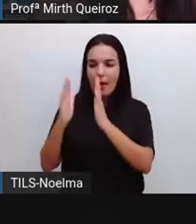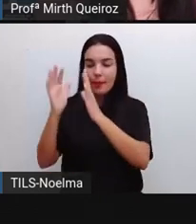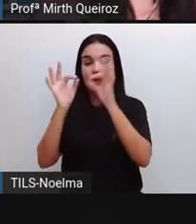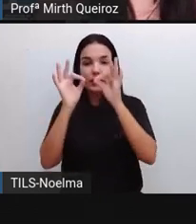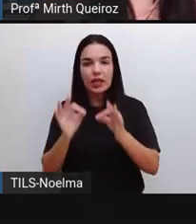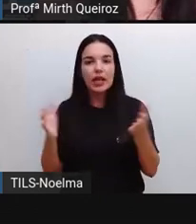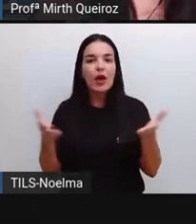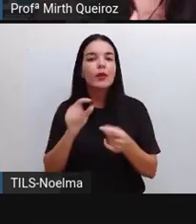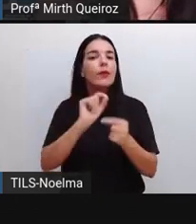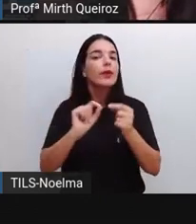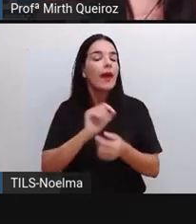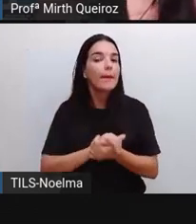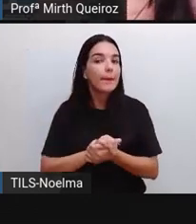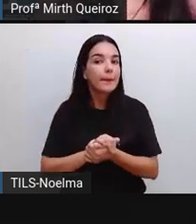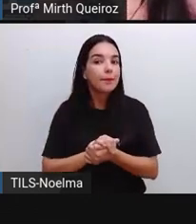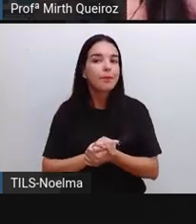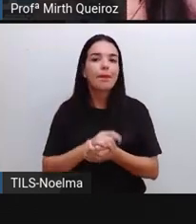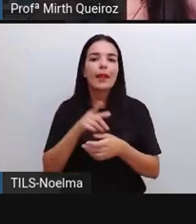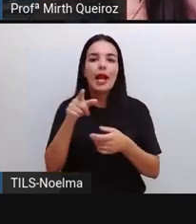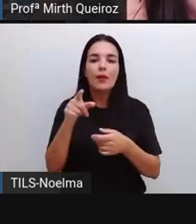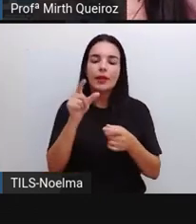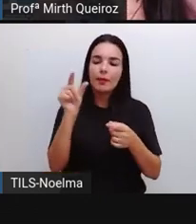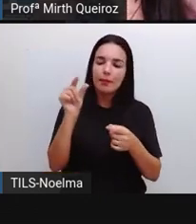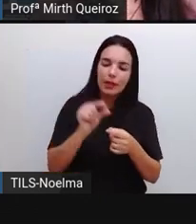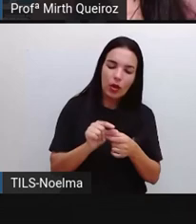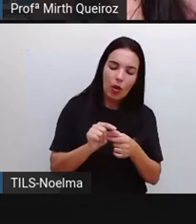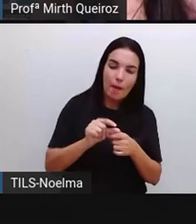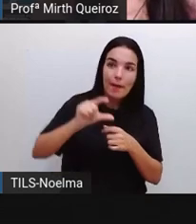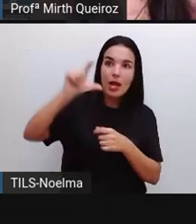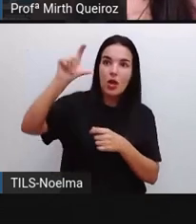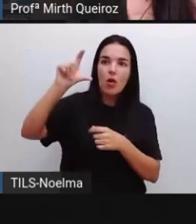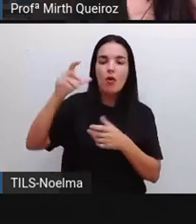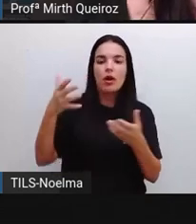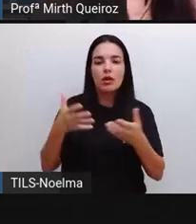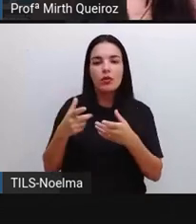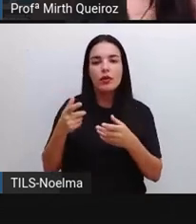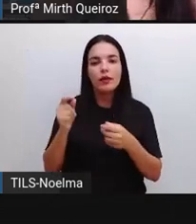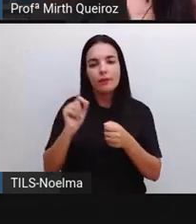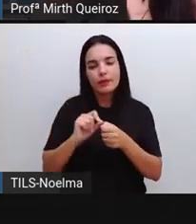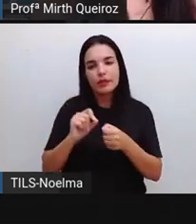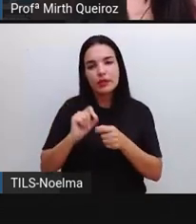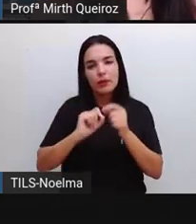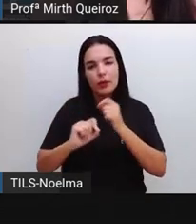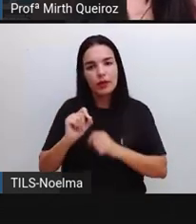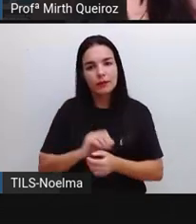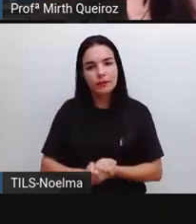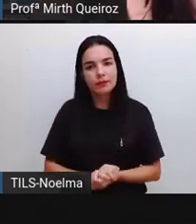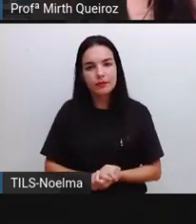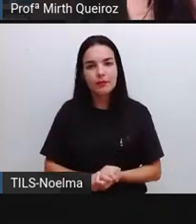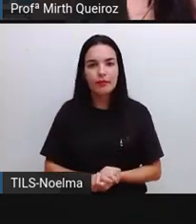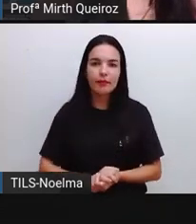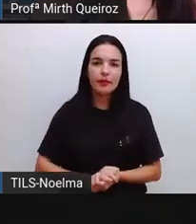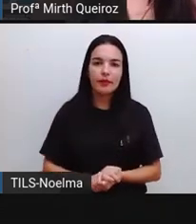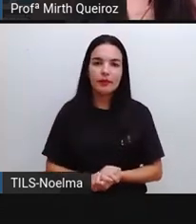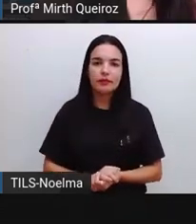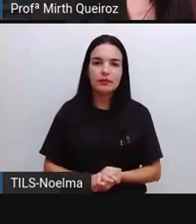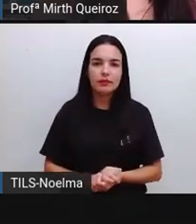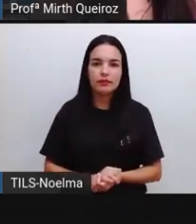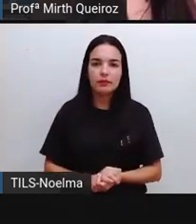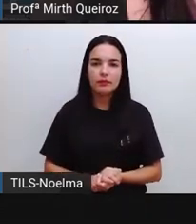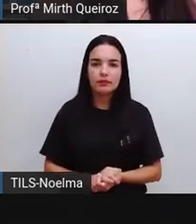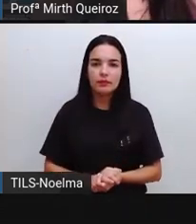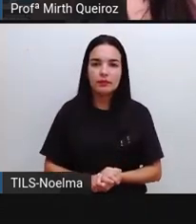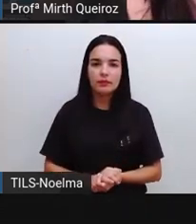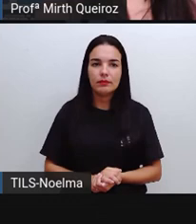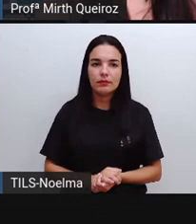estava na ordem né do maior para o menor e assim a gente só iria somando e aqui também a gente pode fazer a mesma coisa né você pode